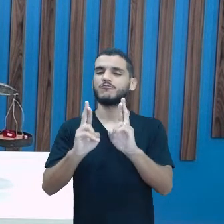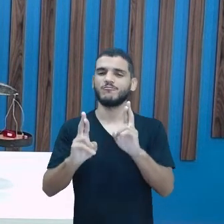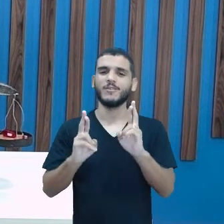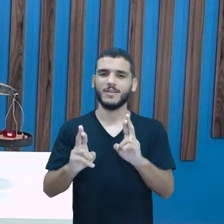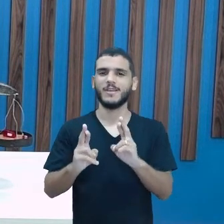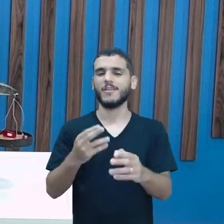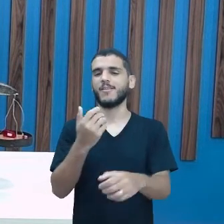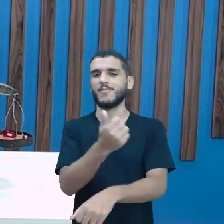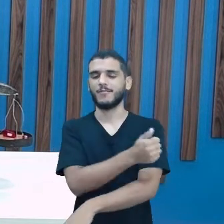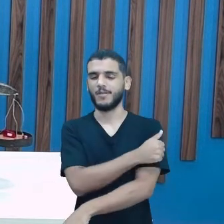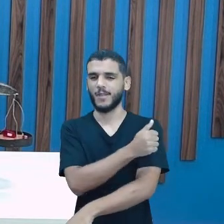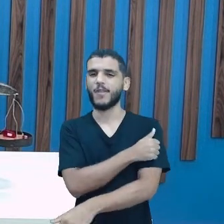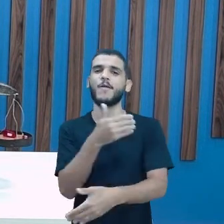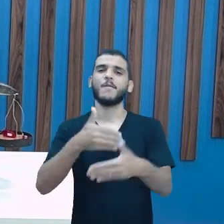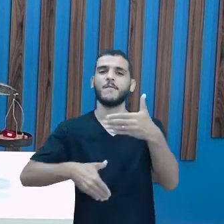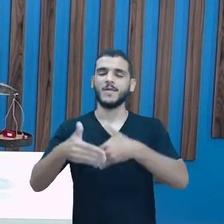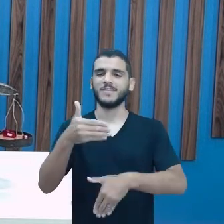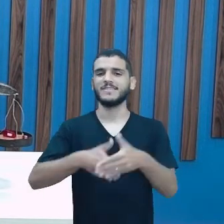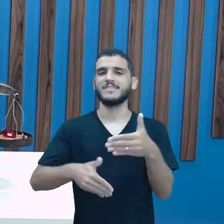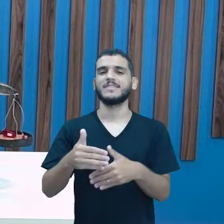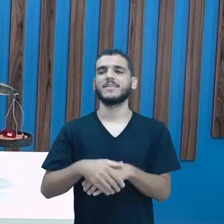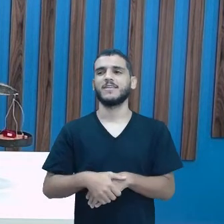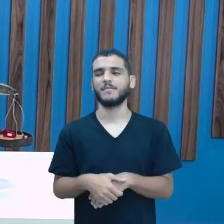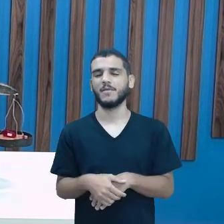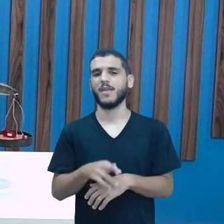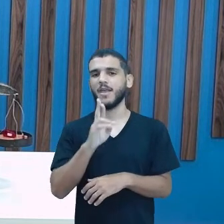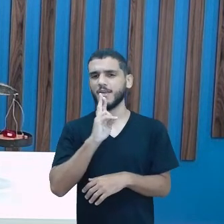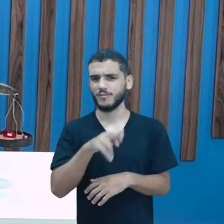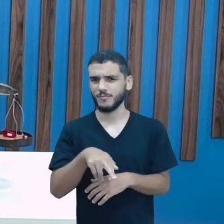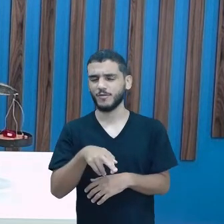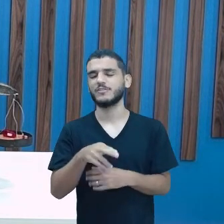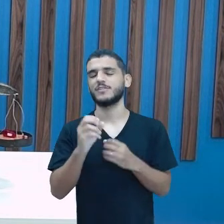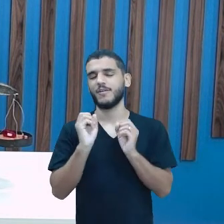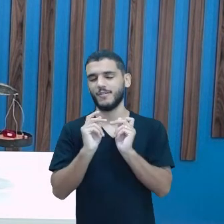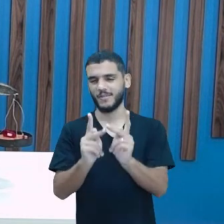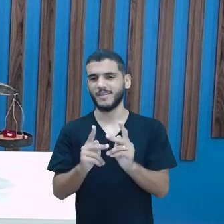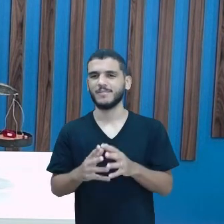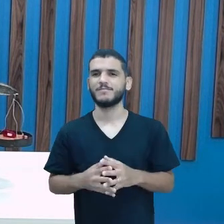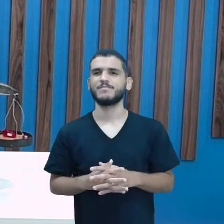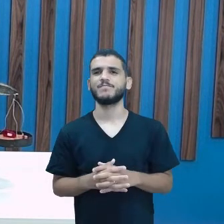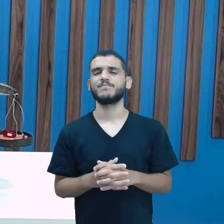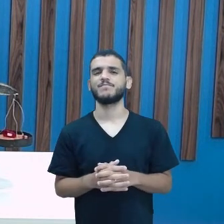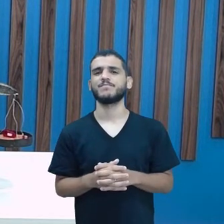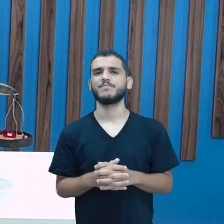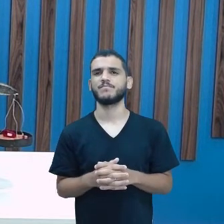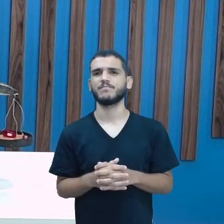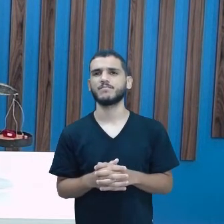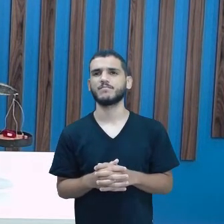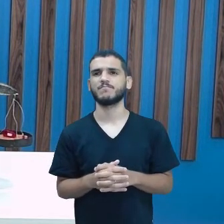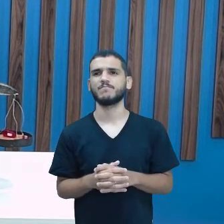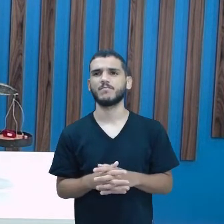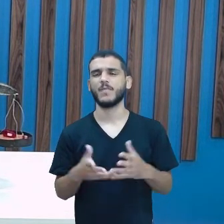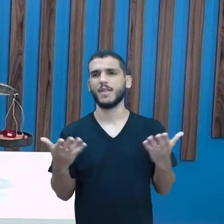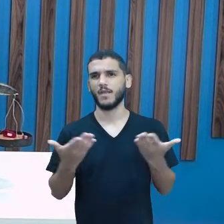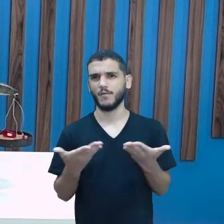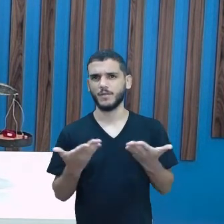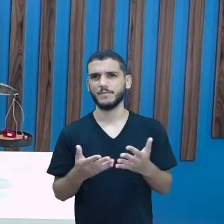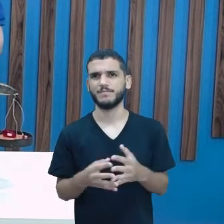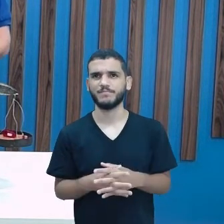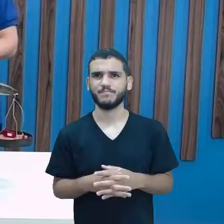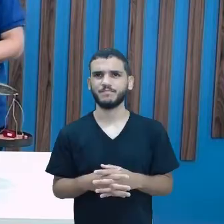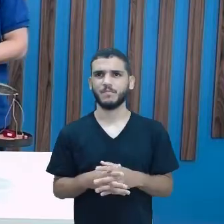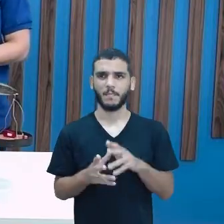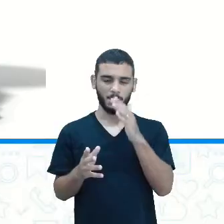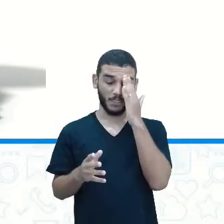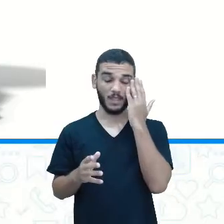estudantes participem e coloquem lá a resposta desse resultado, tá? Vamos lá. Qual